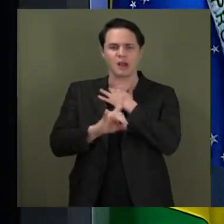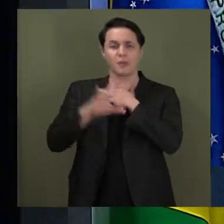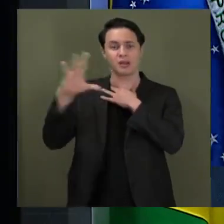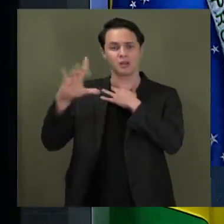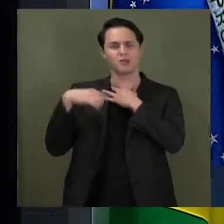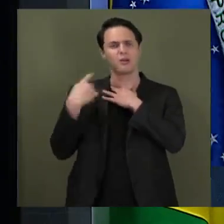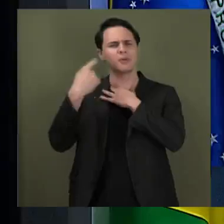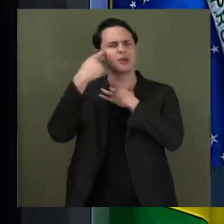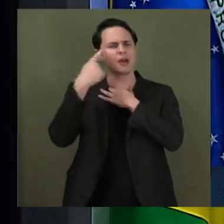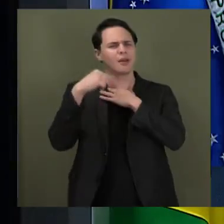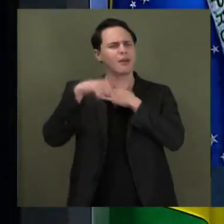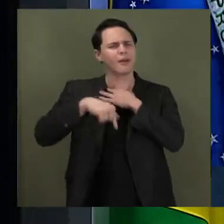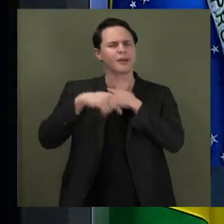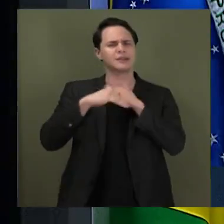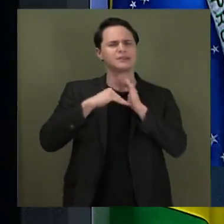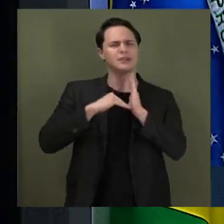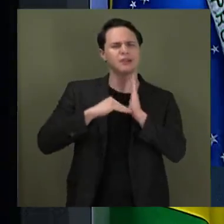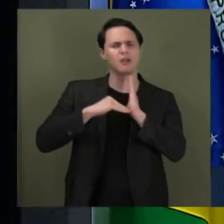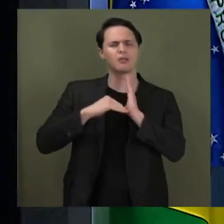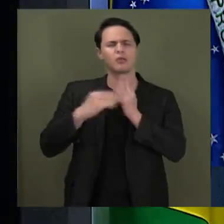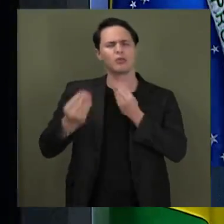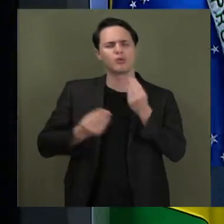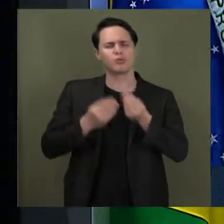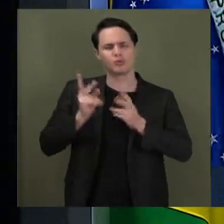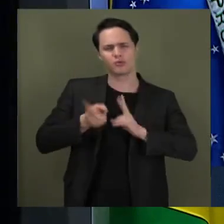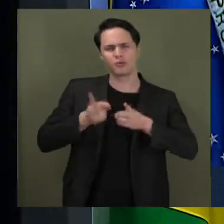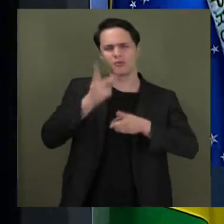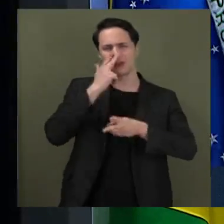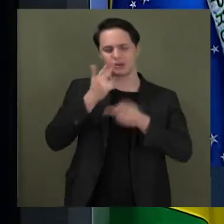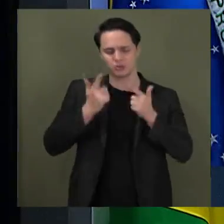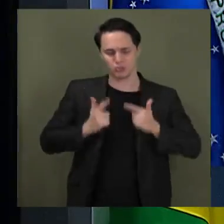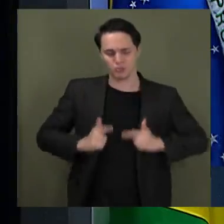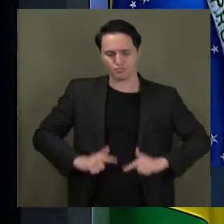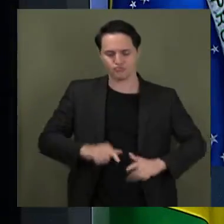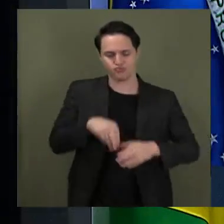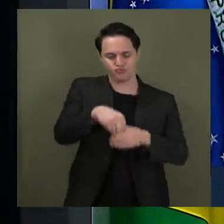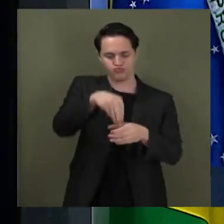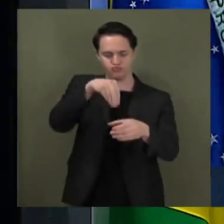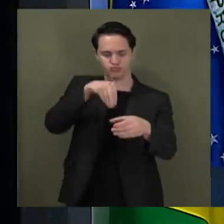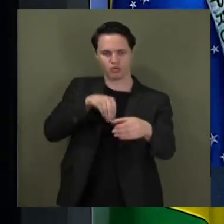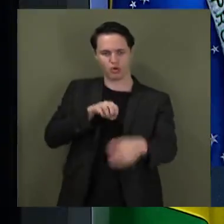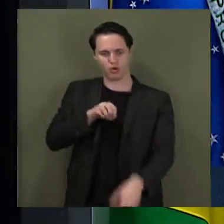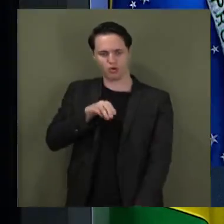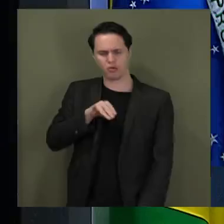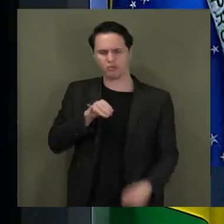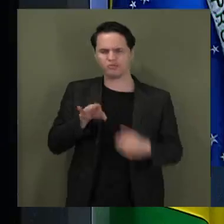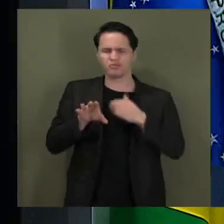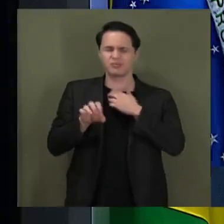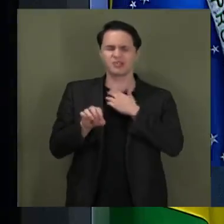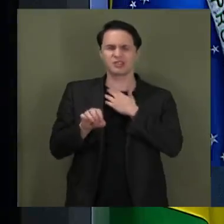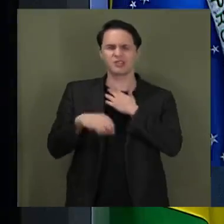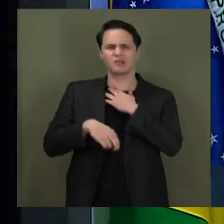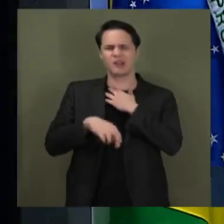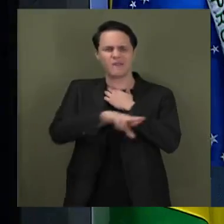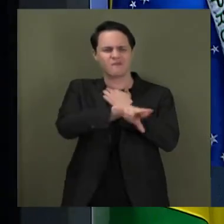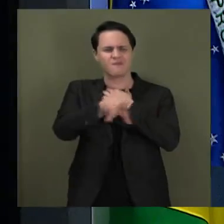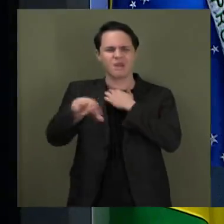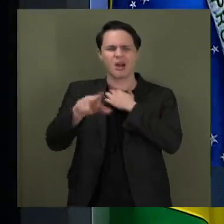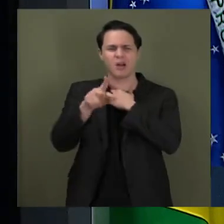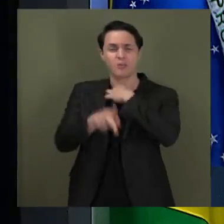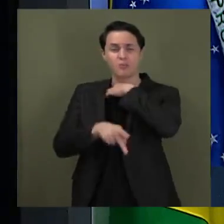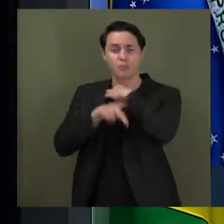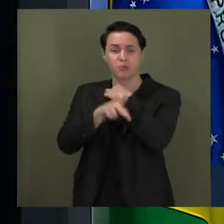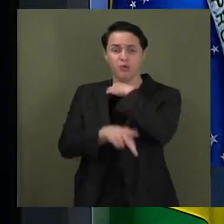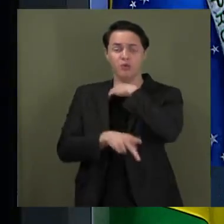República? Vai continuar com essa omissão culposa? Milhões de brasileiros só podem orar.